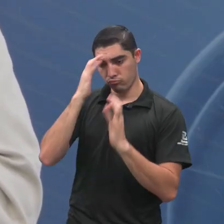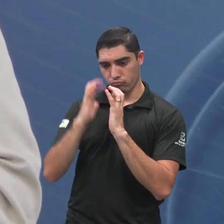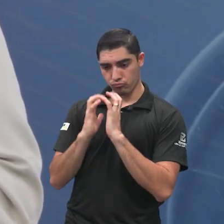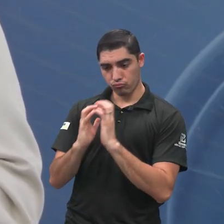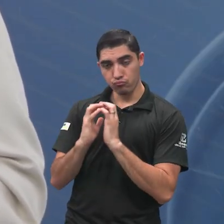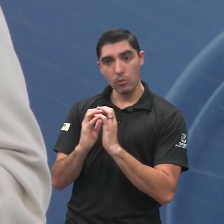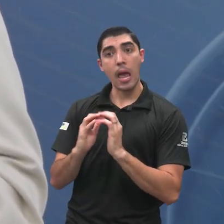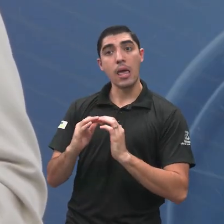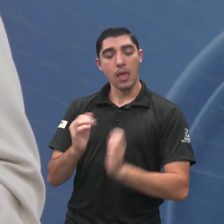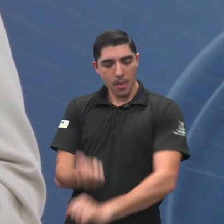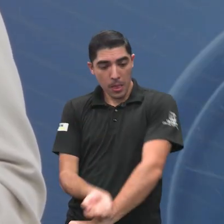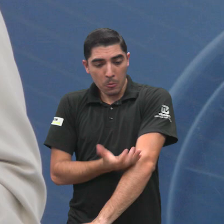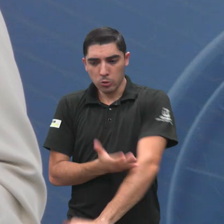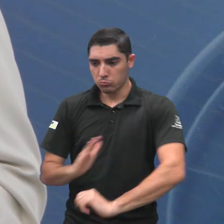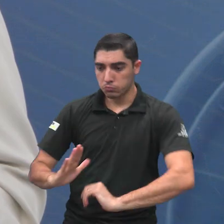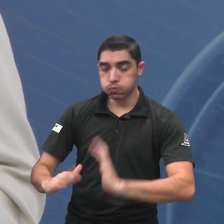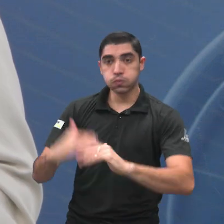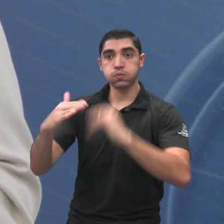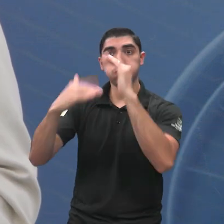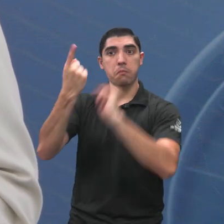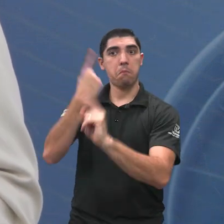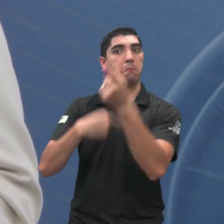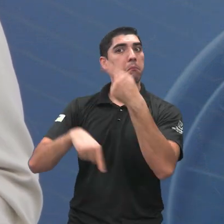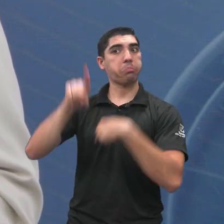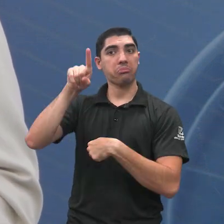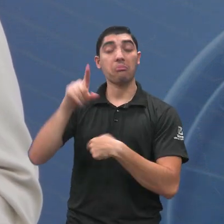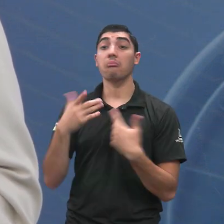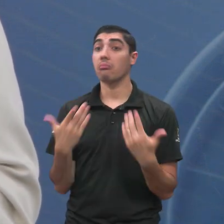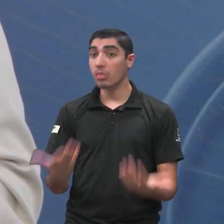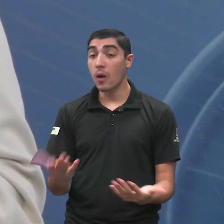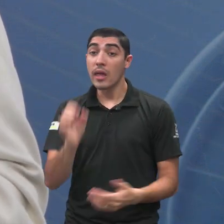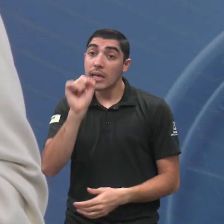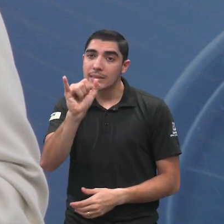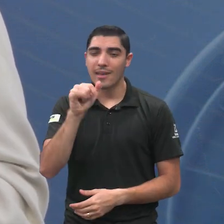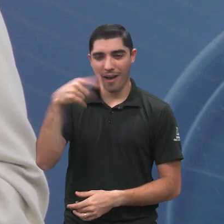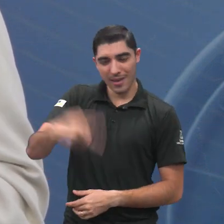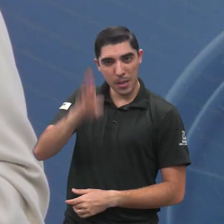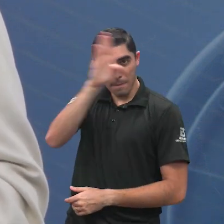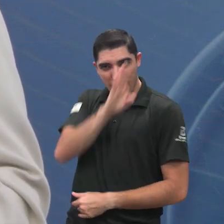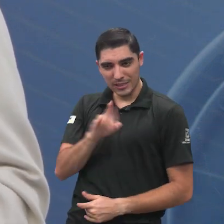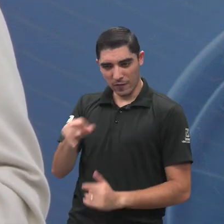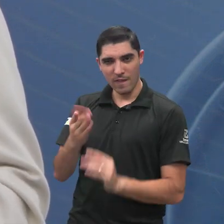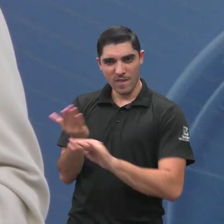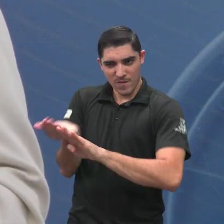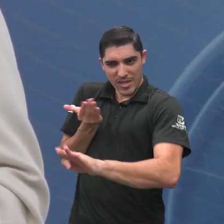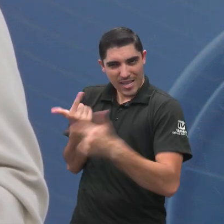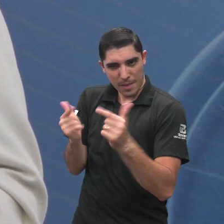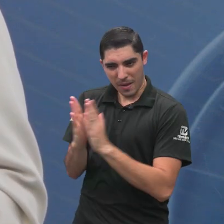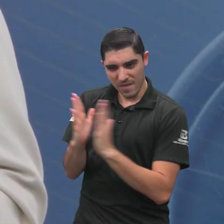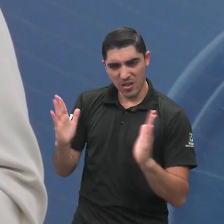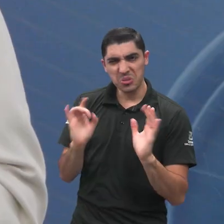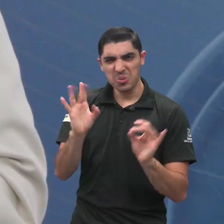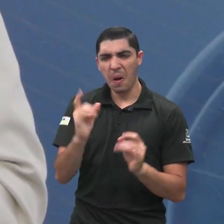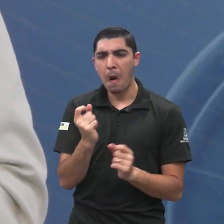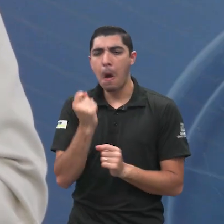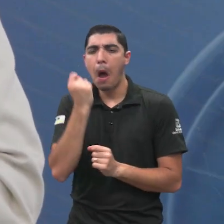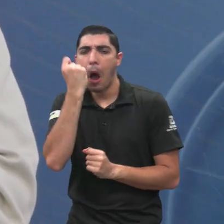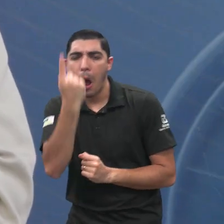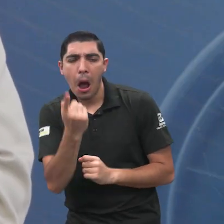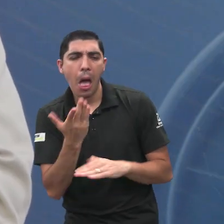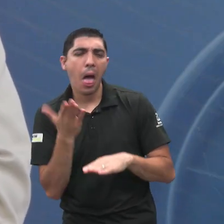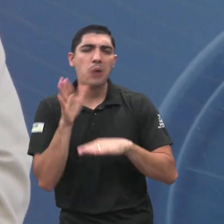do bebê. Ou seja, ampliar a licença não é um benefício isolado, né? É uma